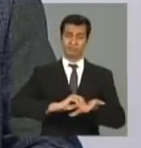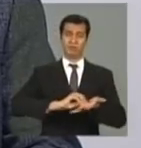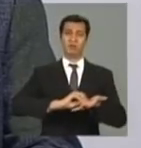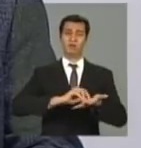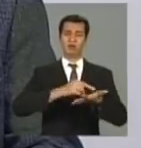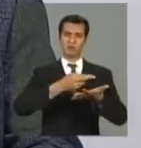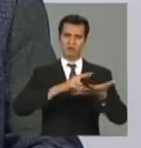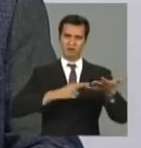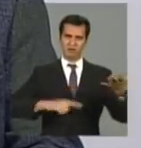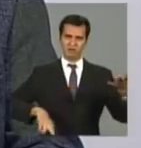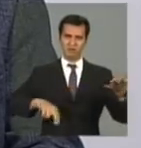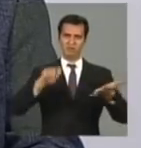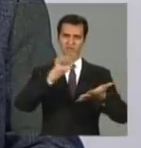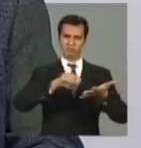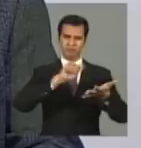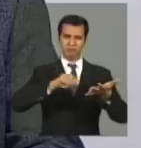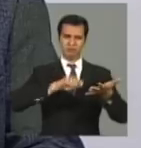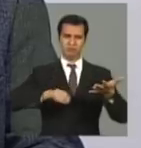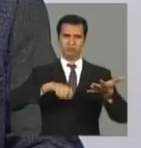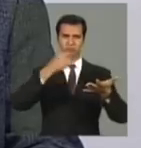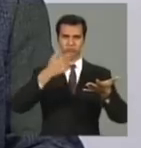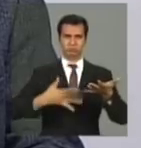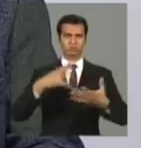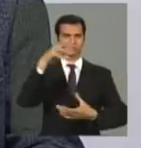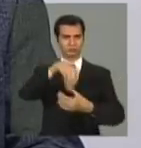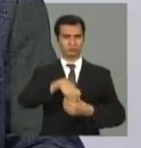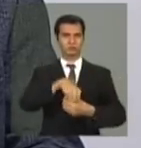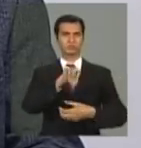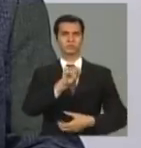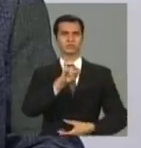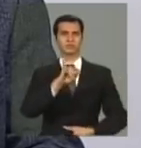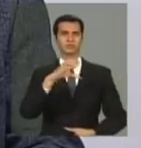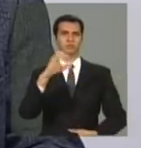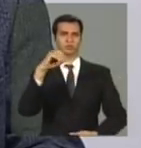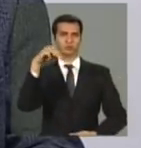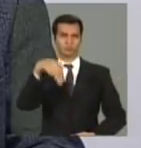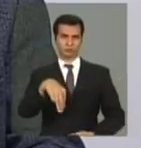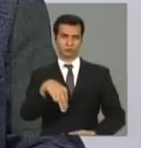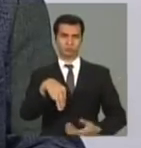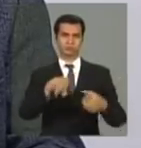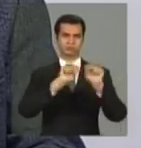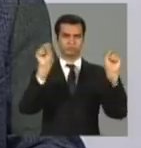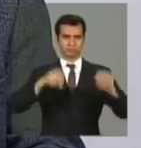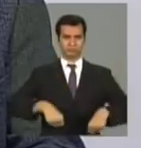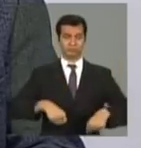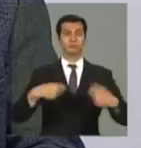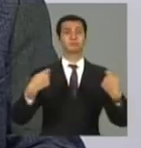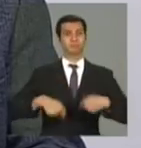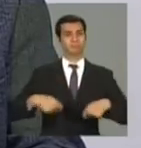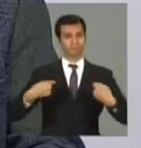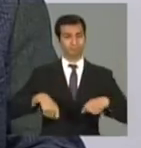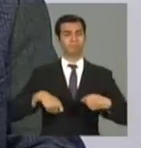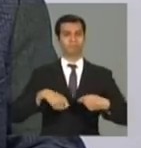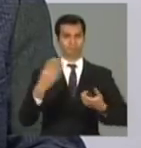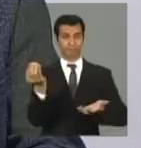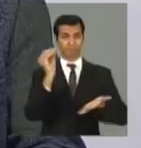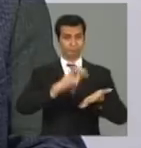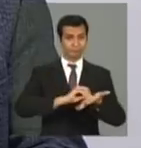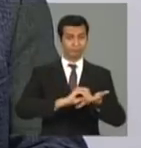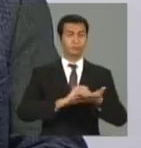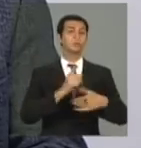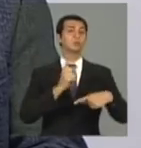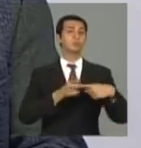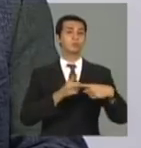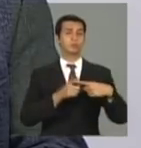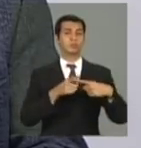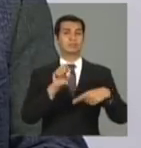desta situação, no SICOM, no sistema de condicionalidade, no módulo de acompanhamento familiar. Porque desse modo, ao fazer o registro lá, a